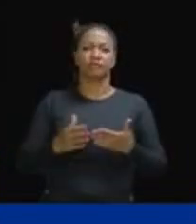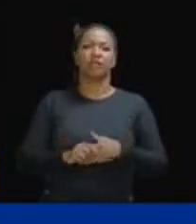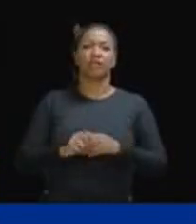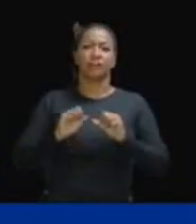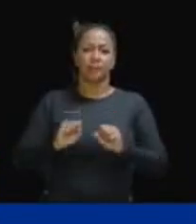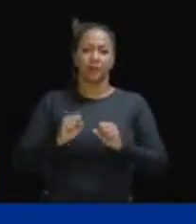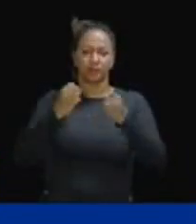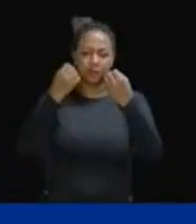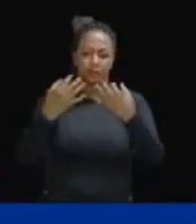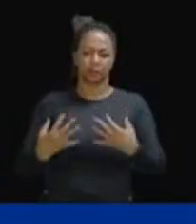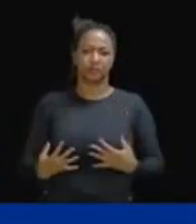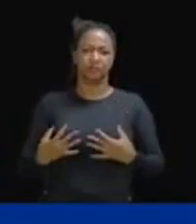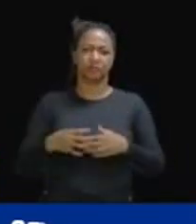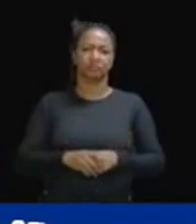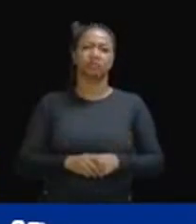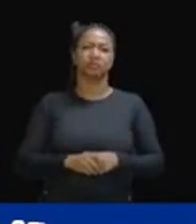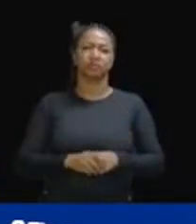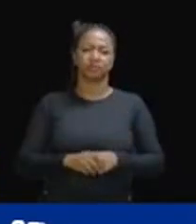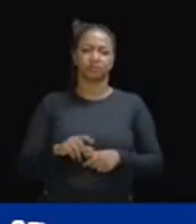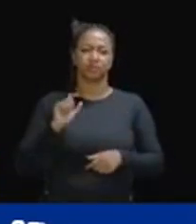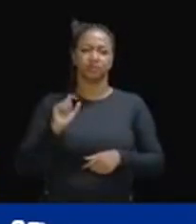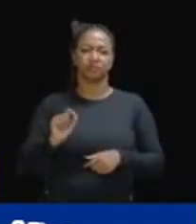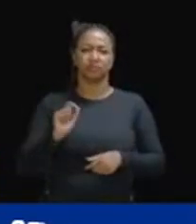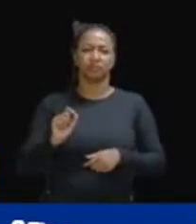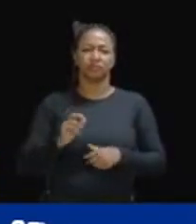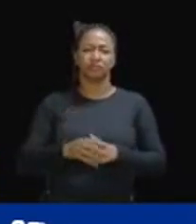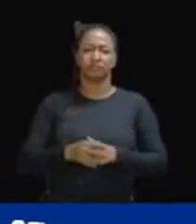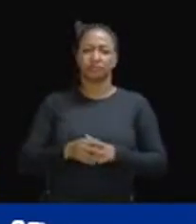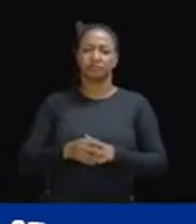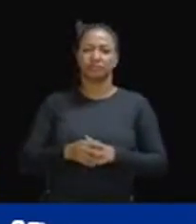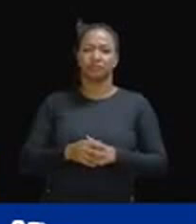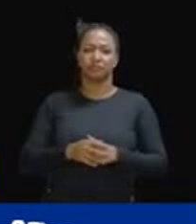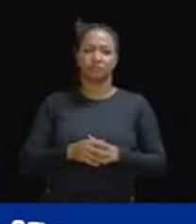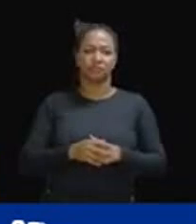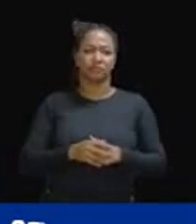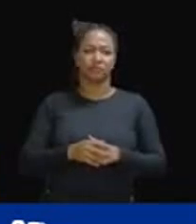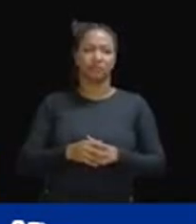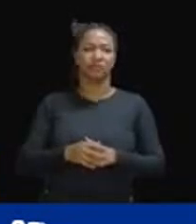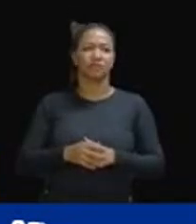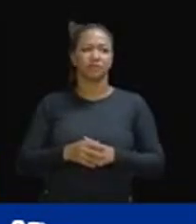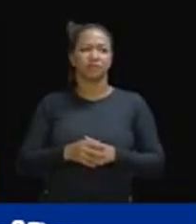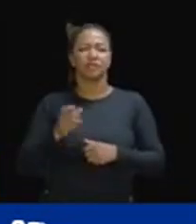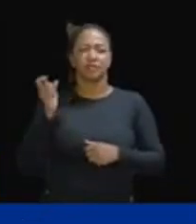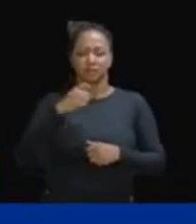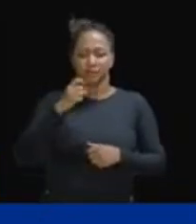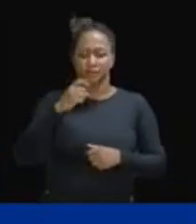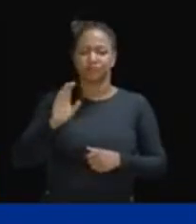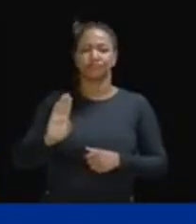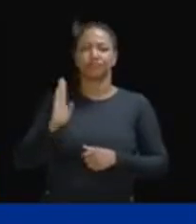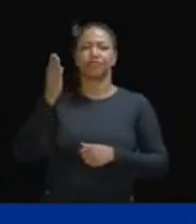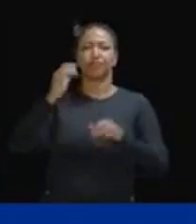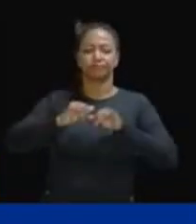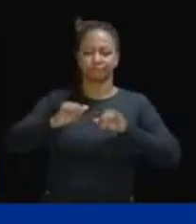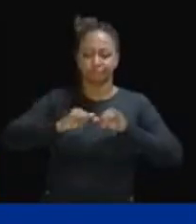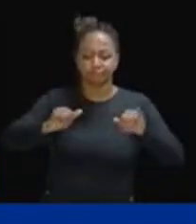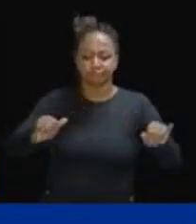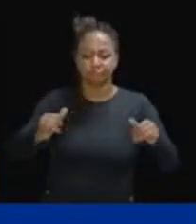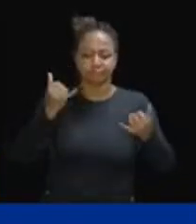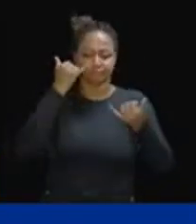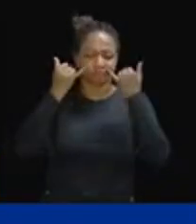gente pode afirmar é que se trata, sim, de um fato manifestamente inverídico, colocado